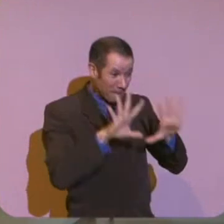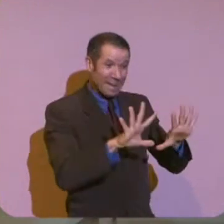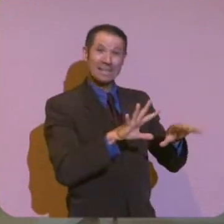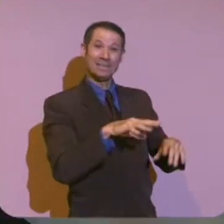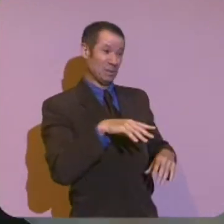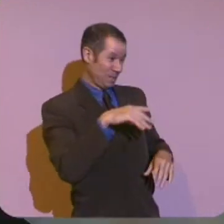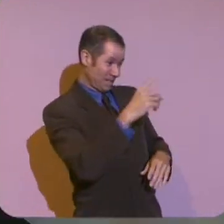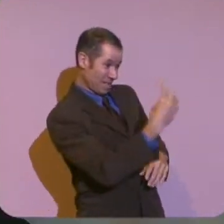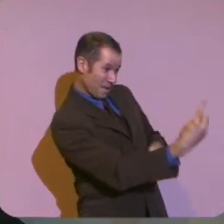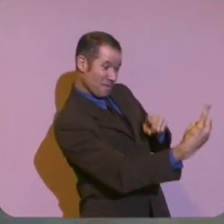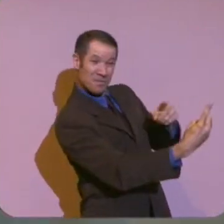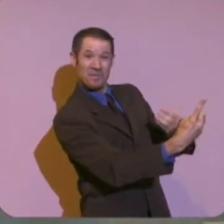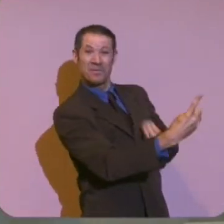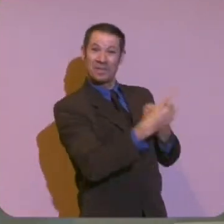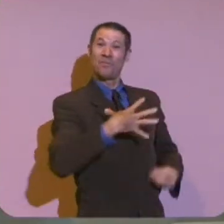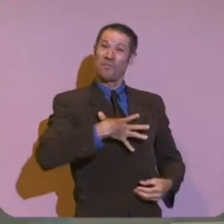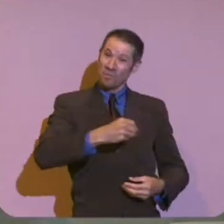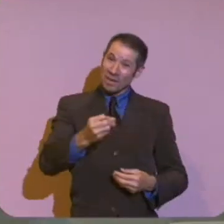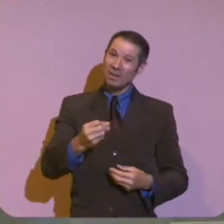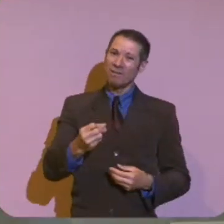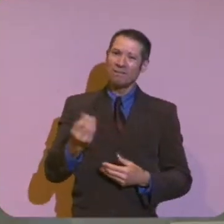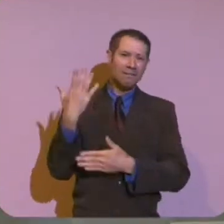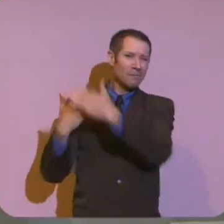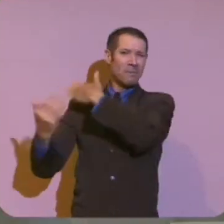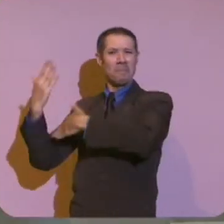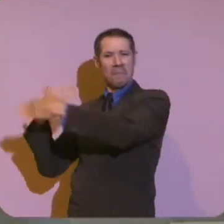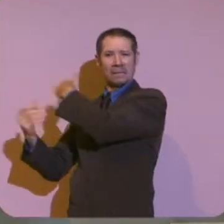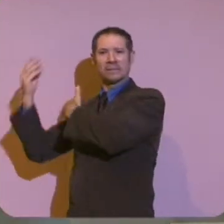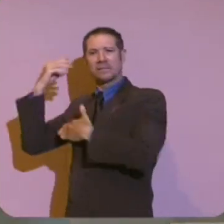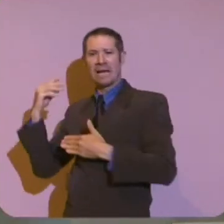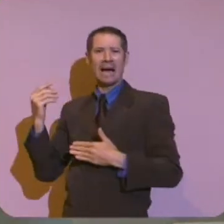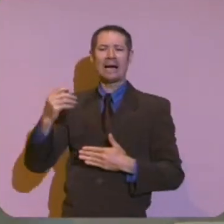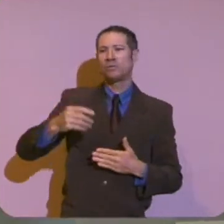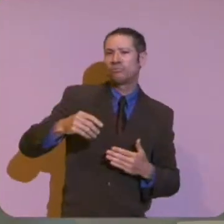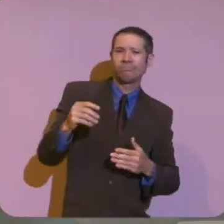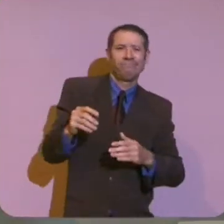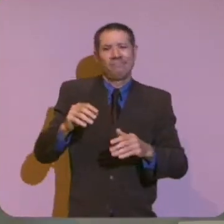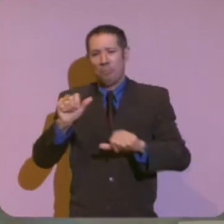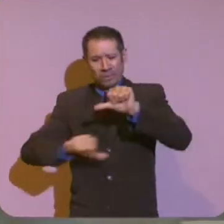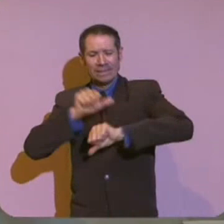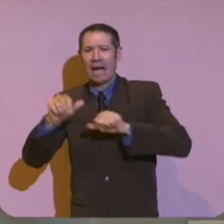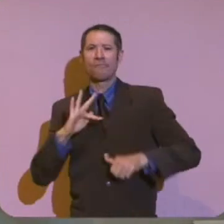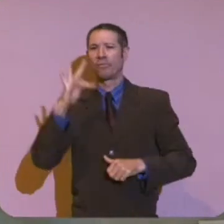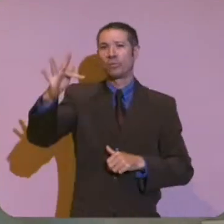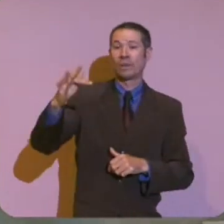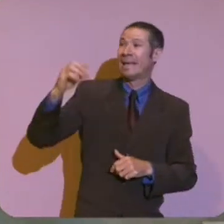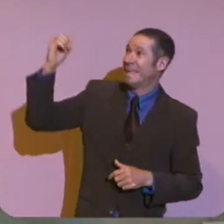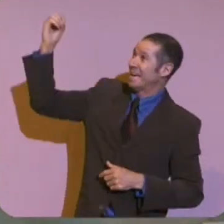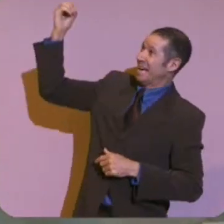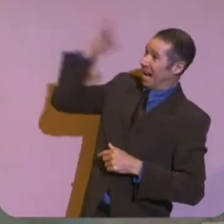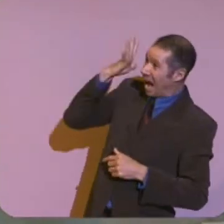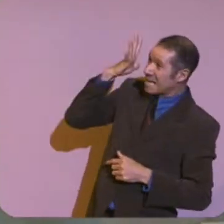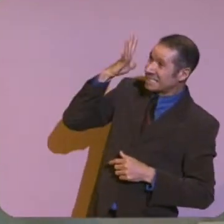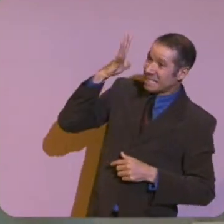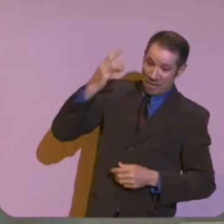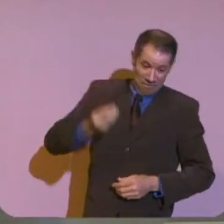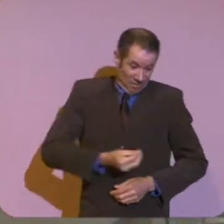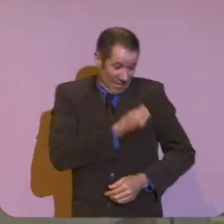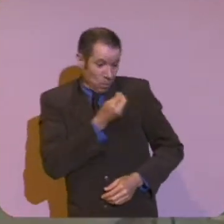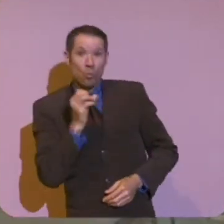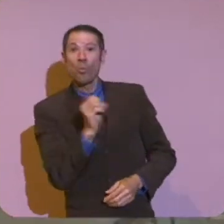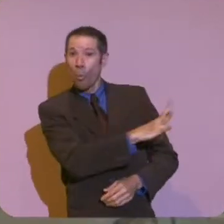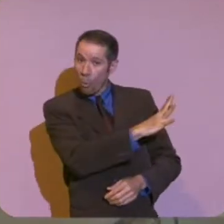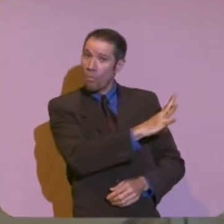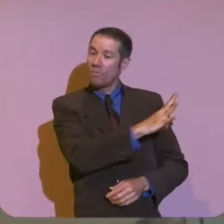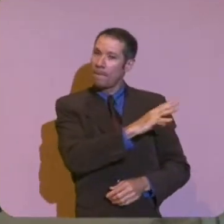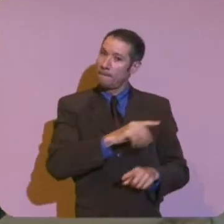E eu fico pensando nisso. Não é o passado que vai definir o nosso futuro, é a graça de Deus que reconstrói a nossa vida.